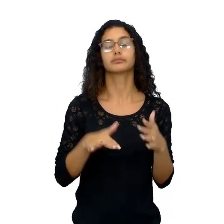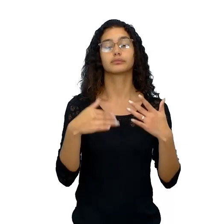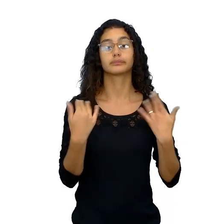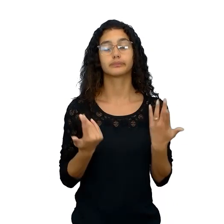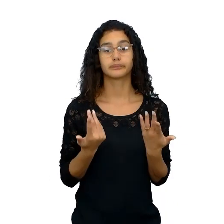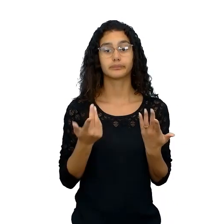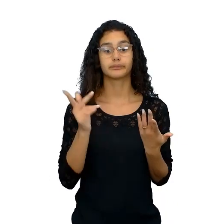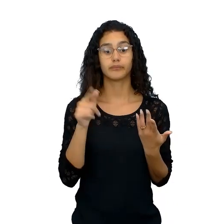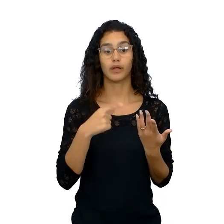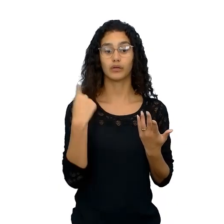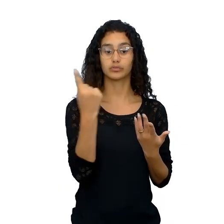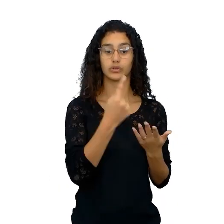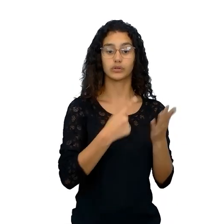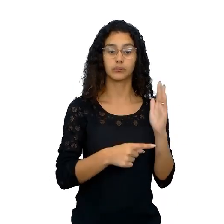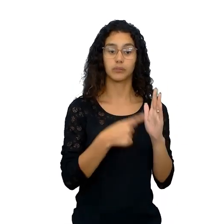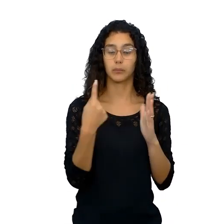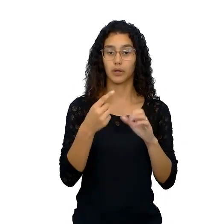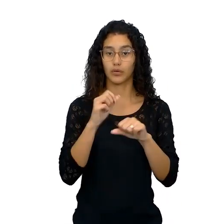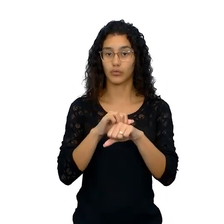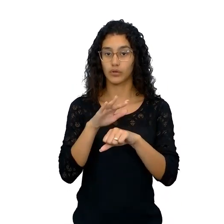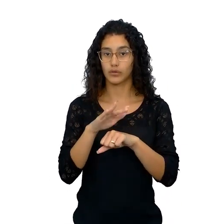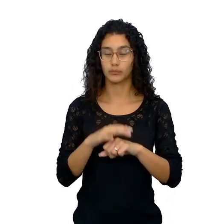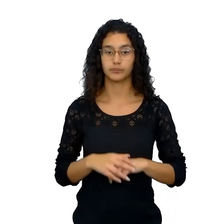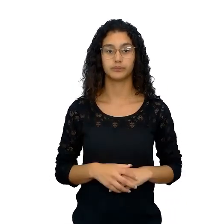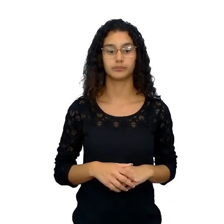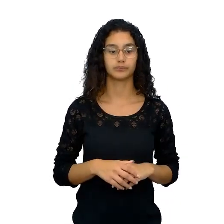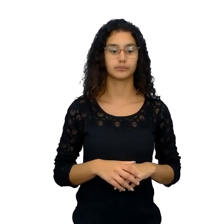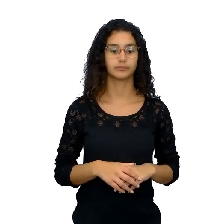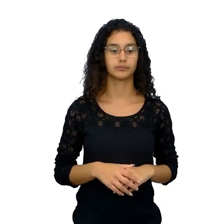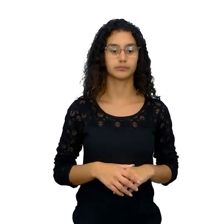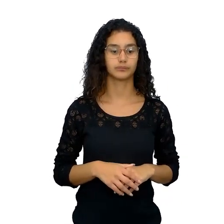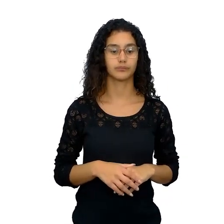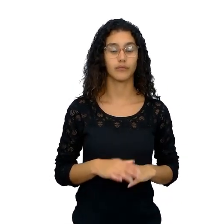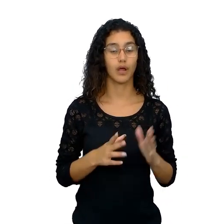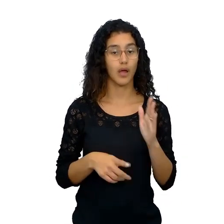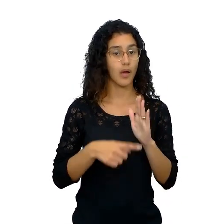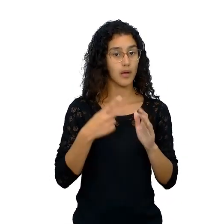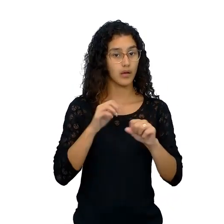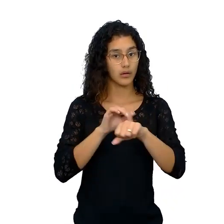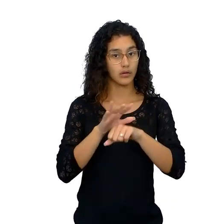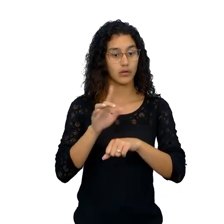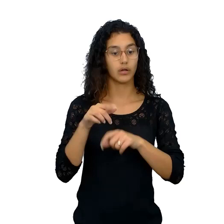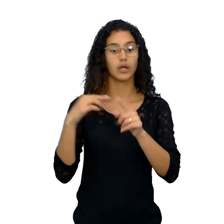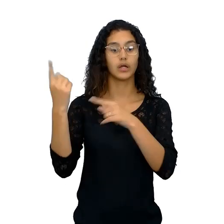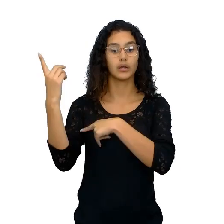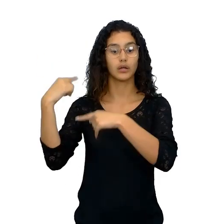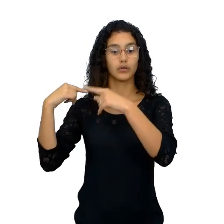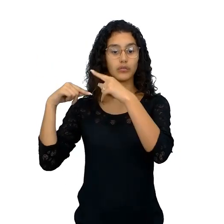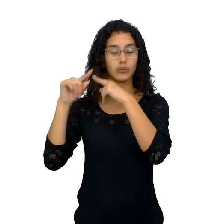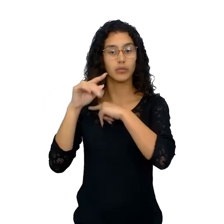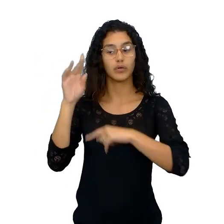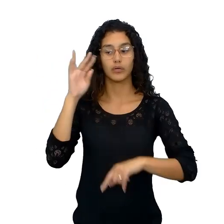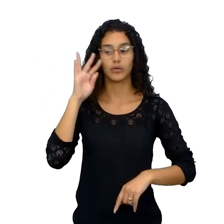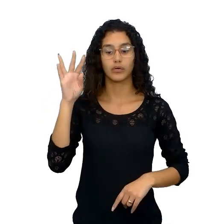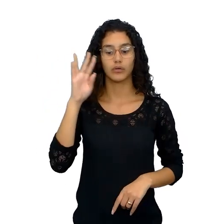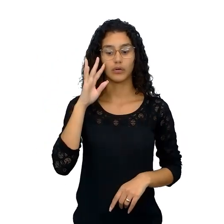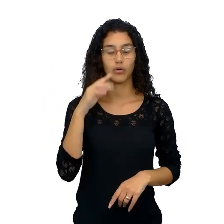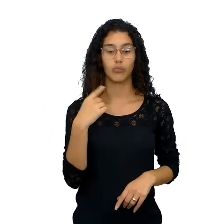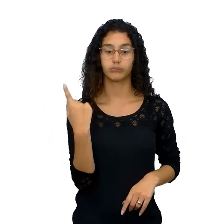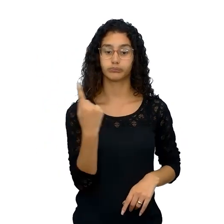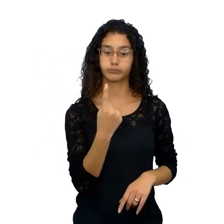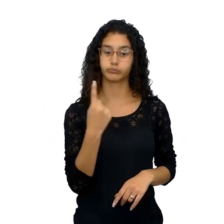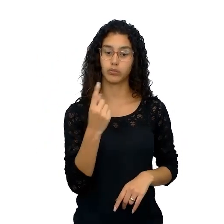é a nossa primeira sugestão, tá bem? A primeira sugestão está lá: desenvolva uma